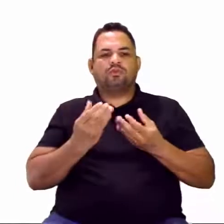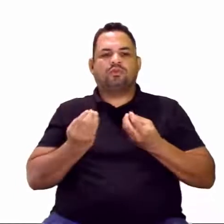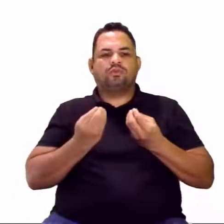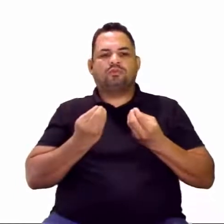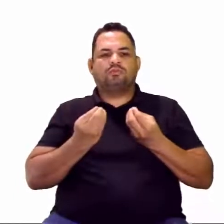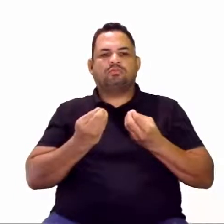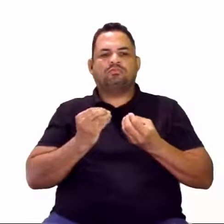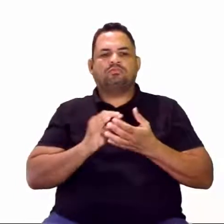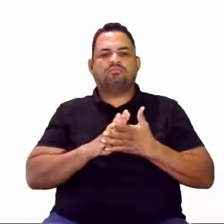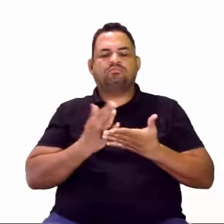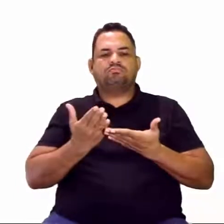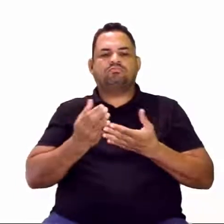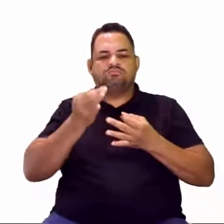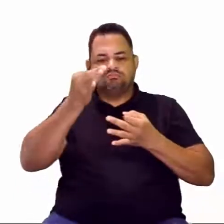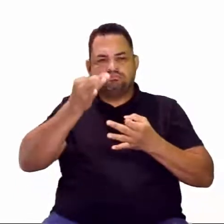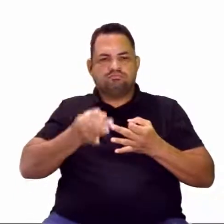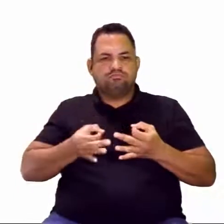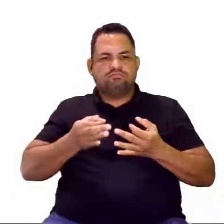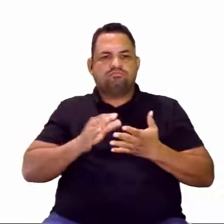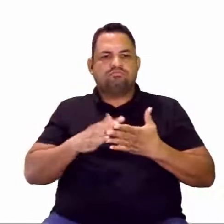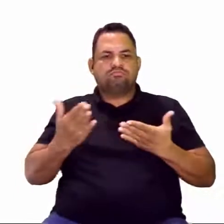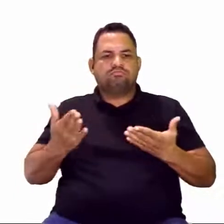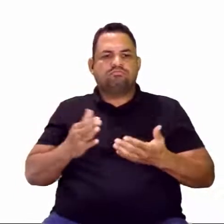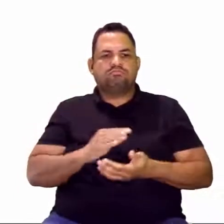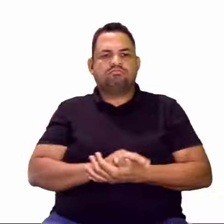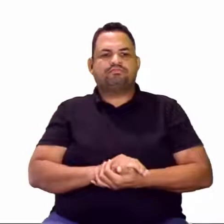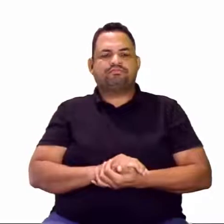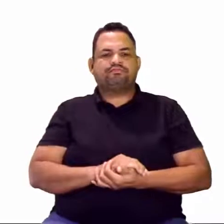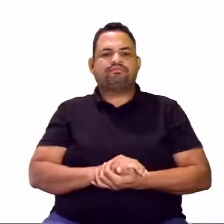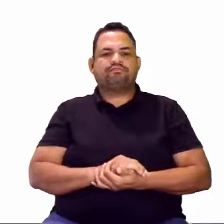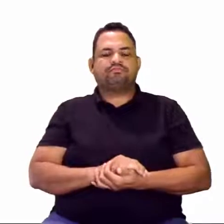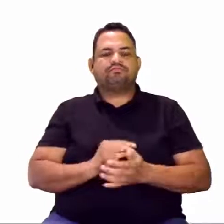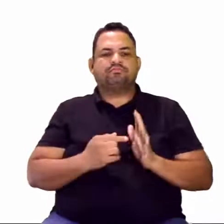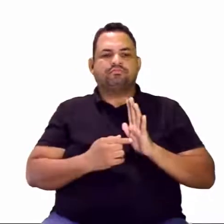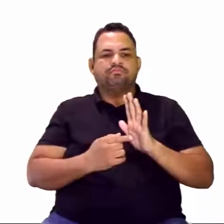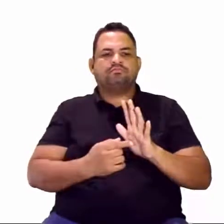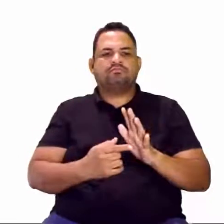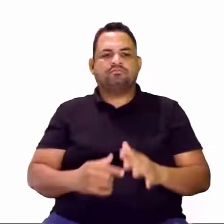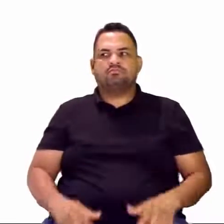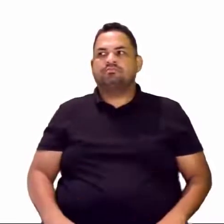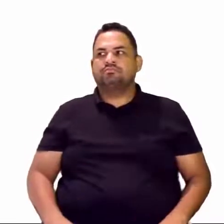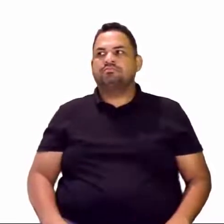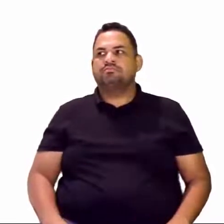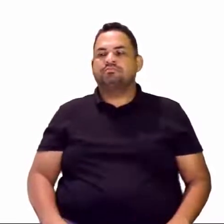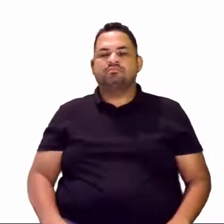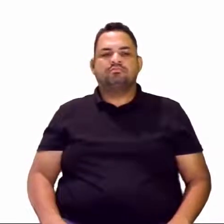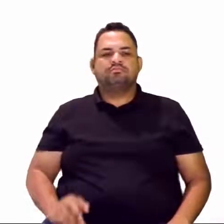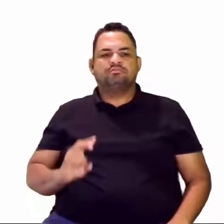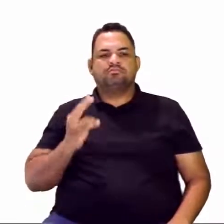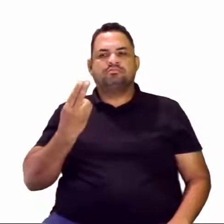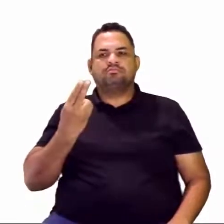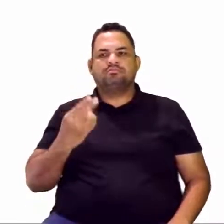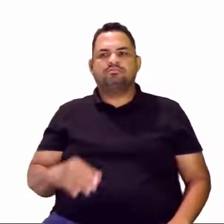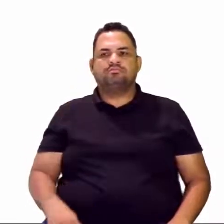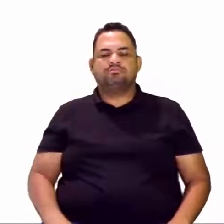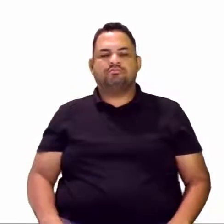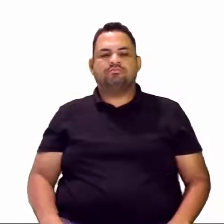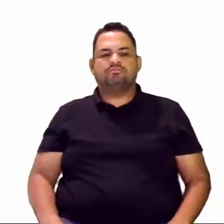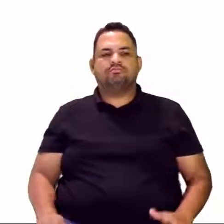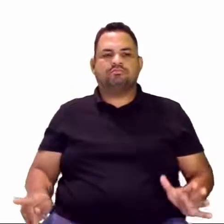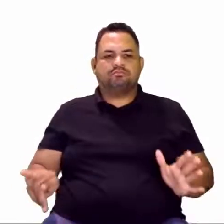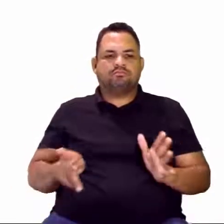forma definida com que essa substância se apresenta? Ou